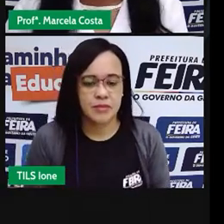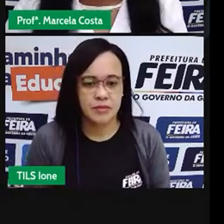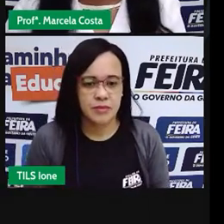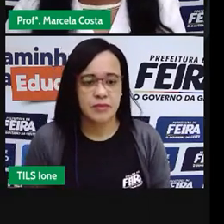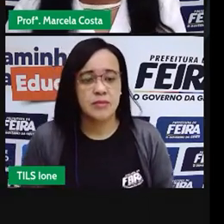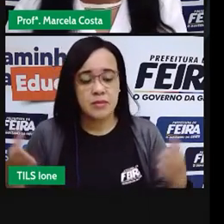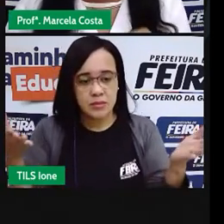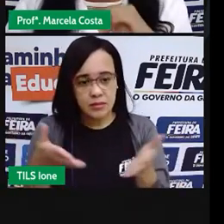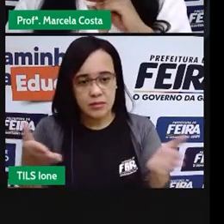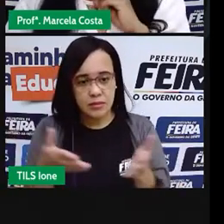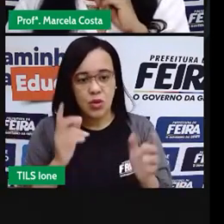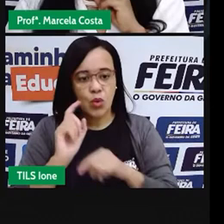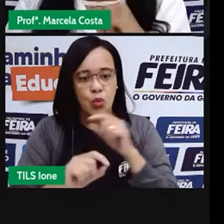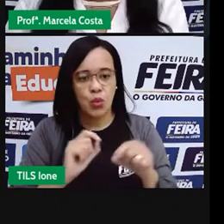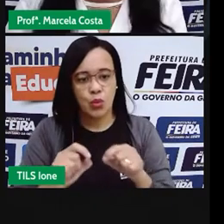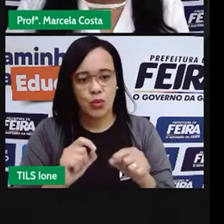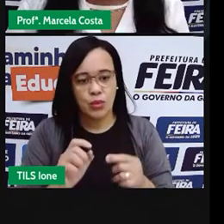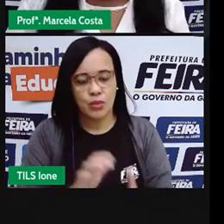Agora,